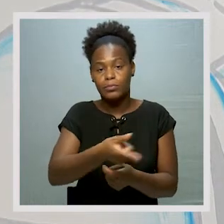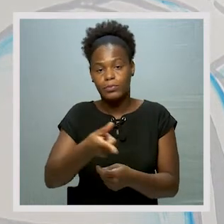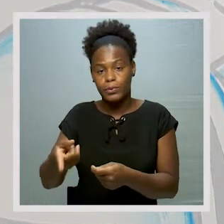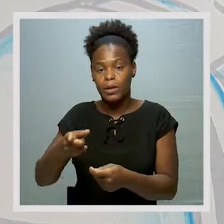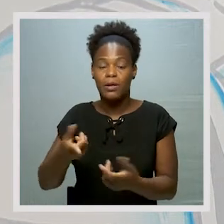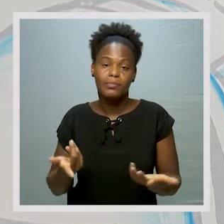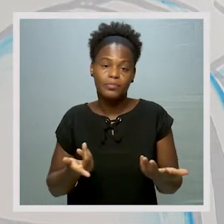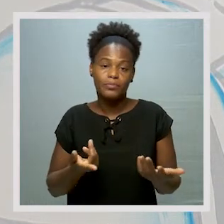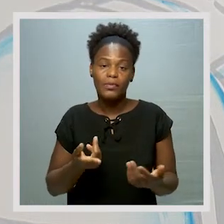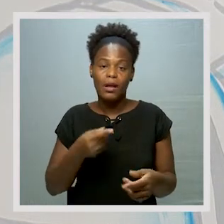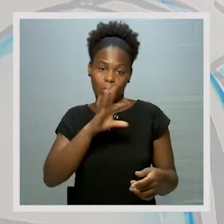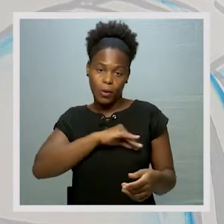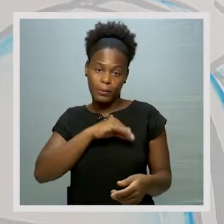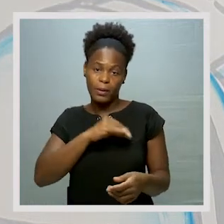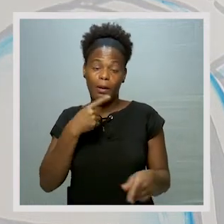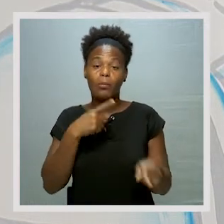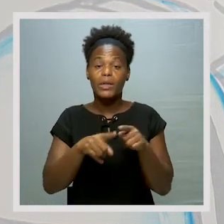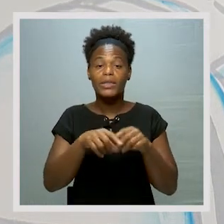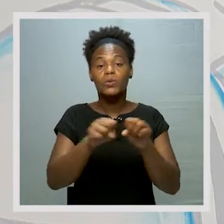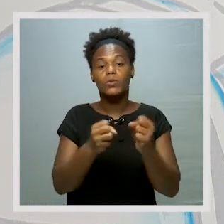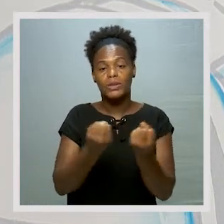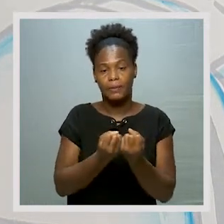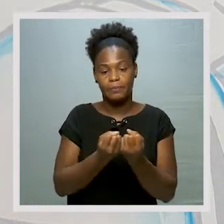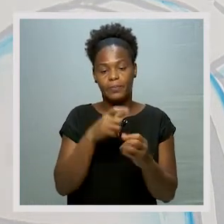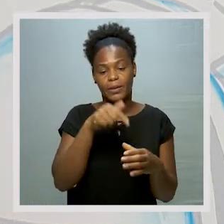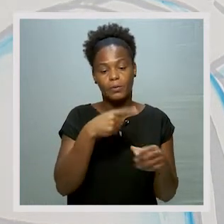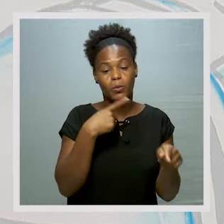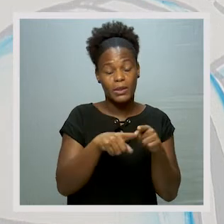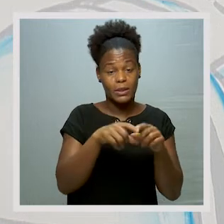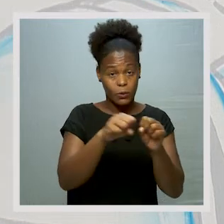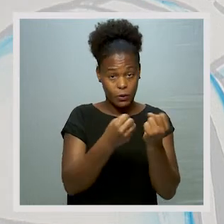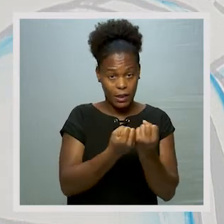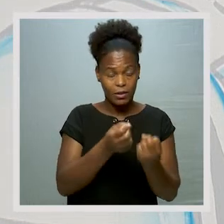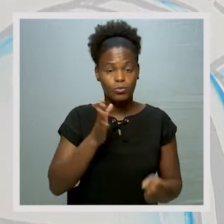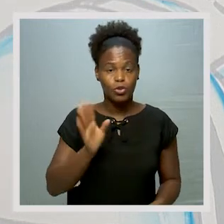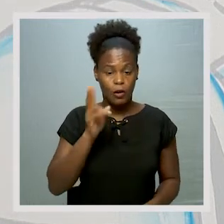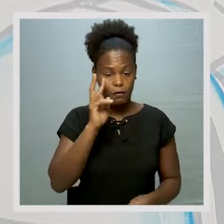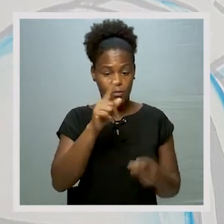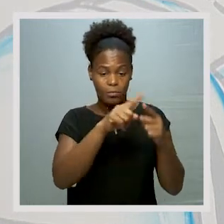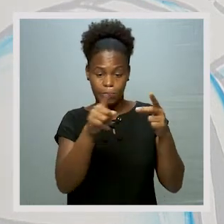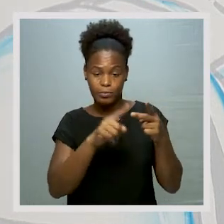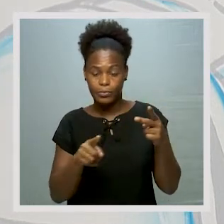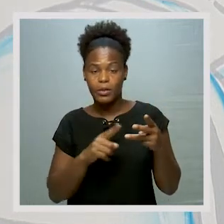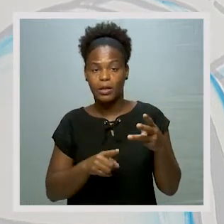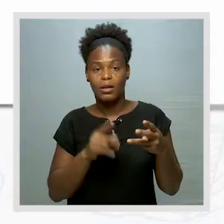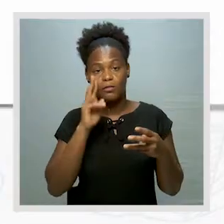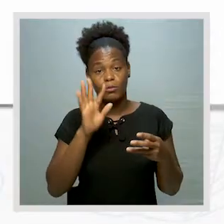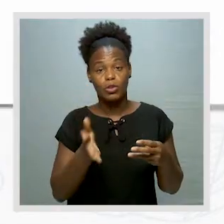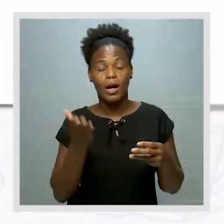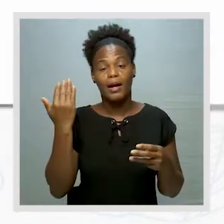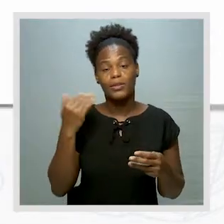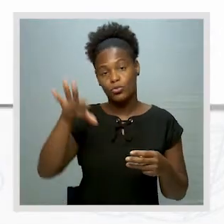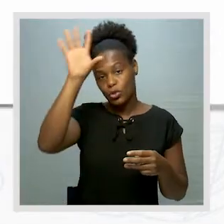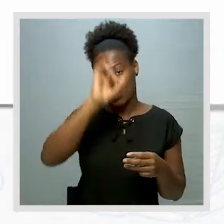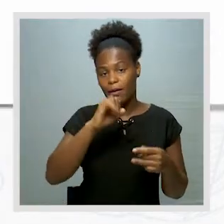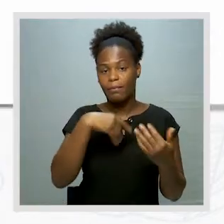do rendimento é a política social. Na política social, nós já vimos com um esquema que o